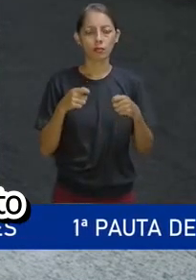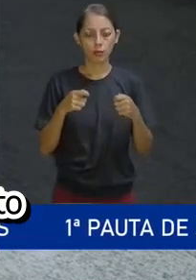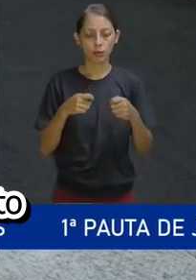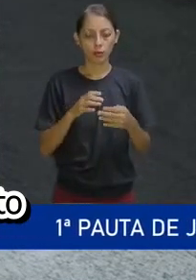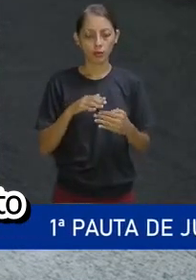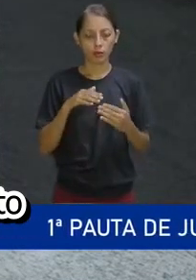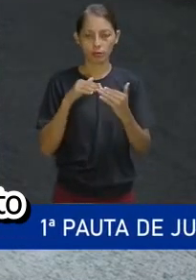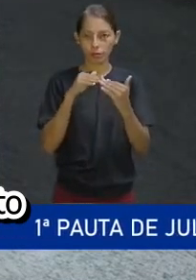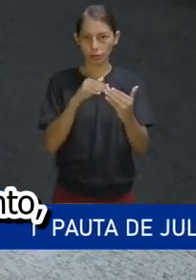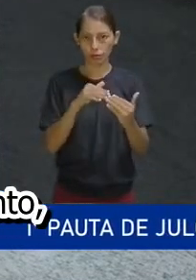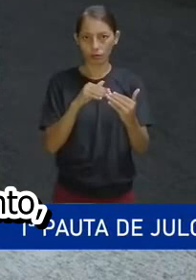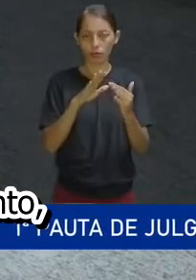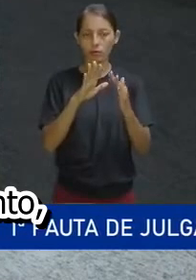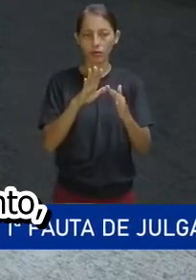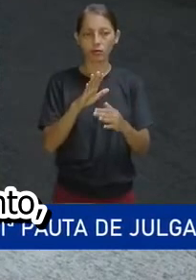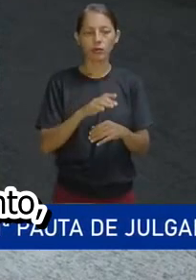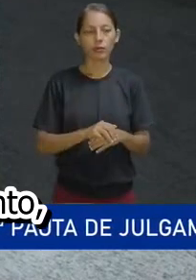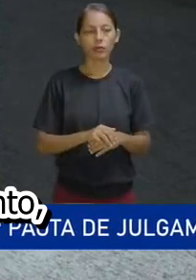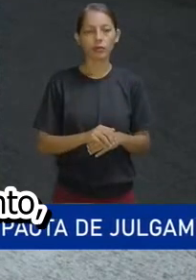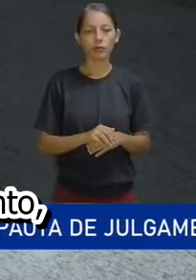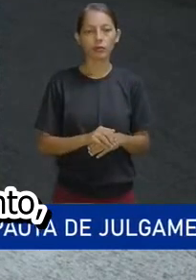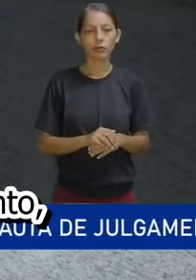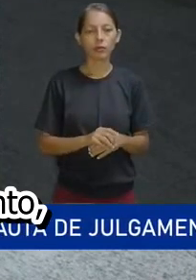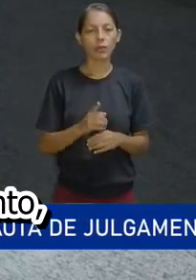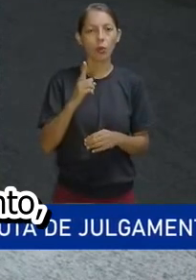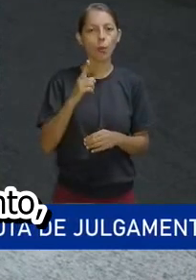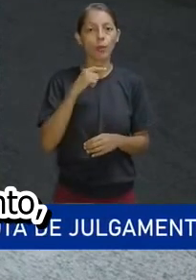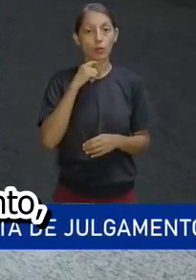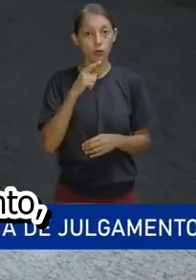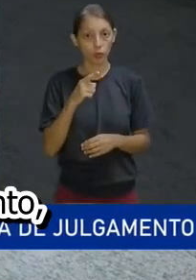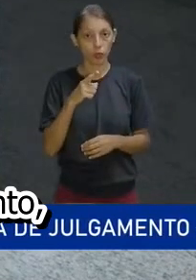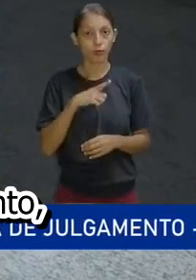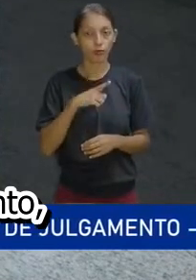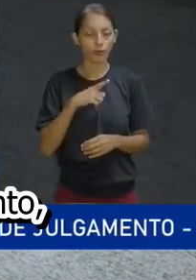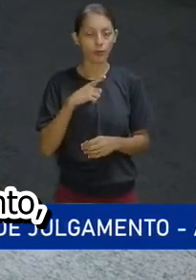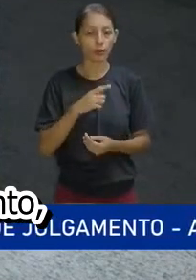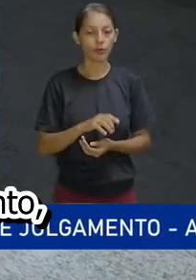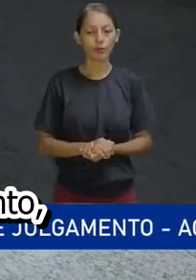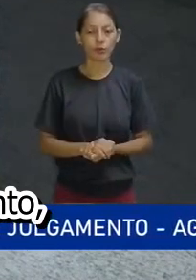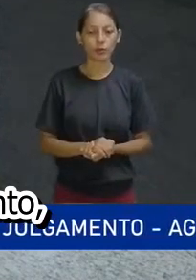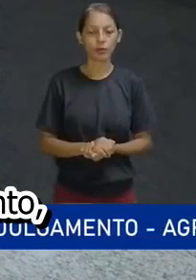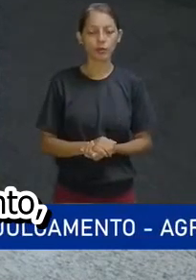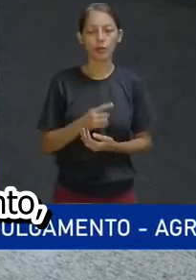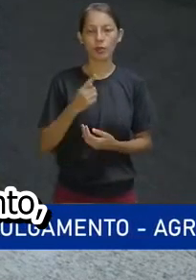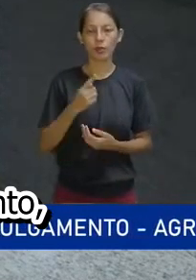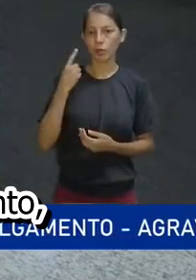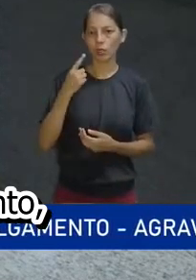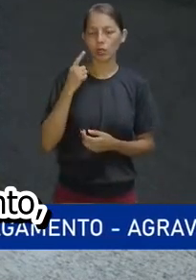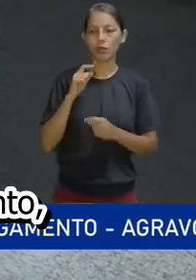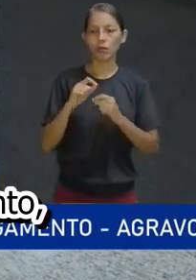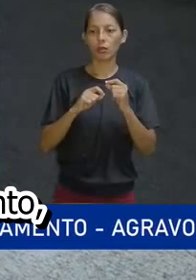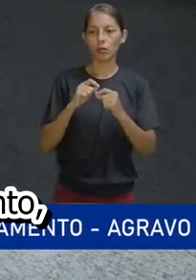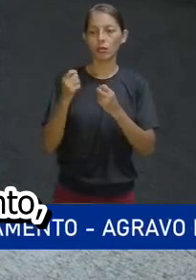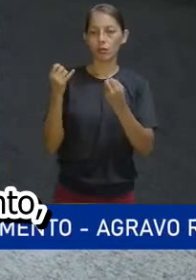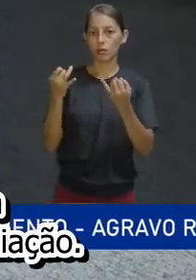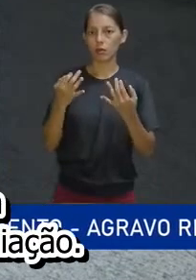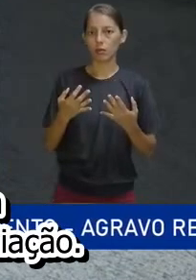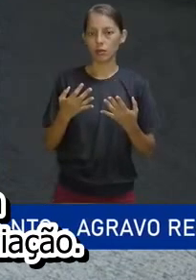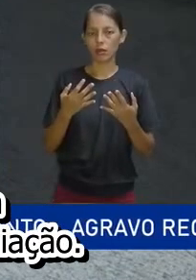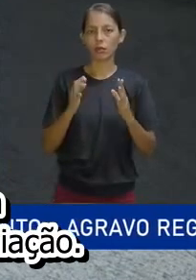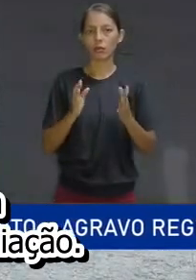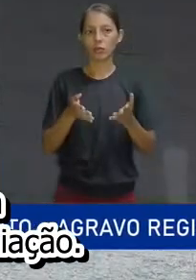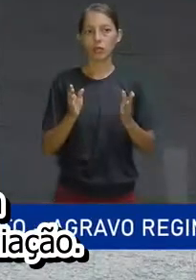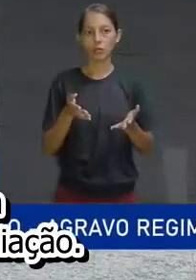não fiquei muito atento quando Vossa Excelência fez menção ao documento, é porque o advogado ele sustentou da tribuna, de forma